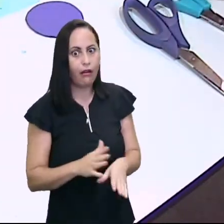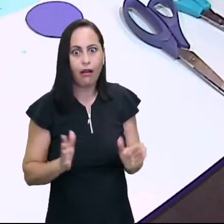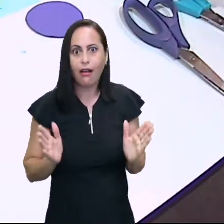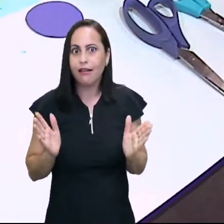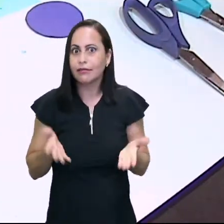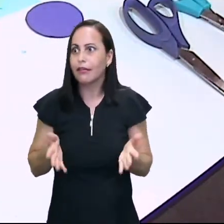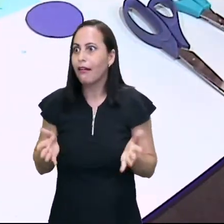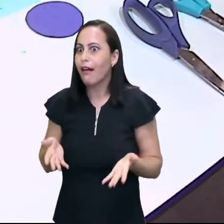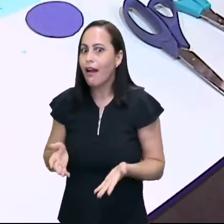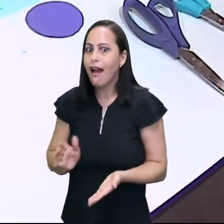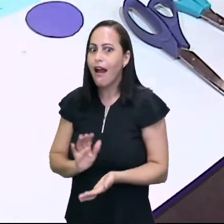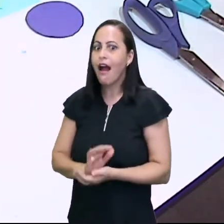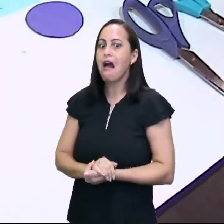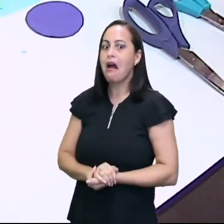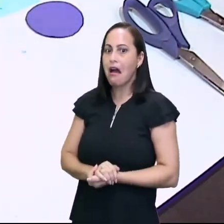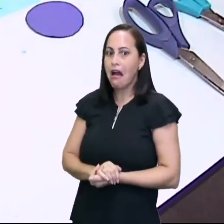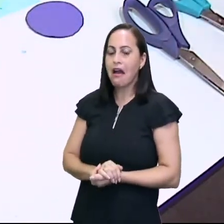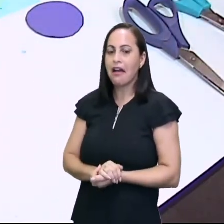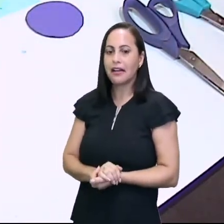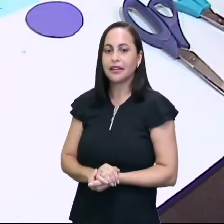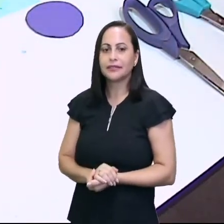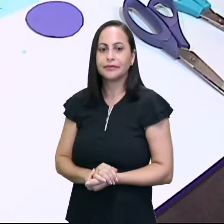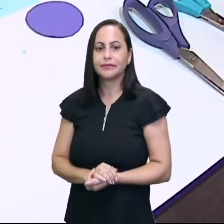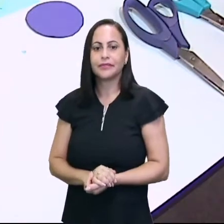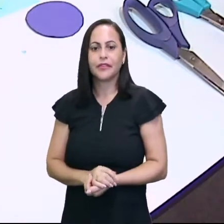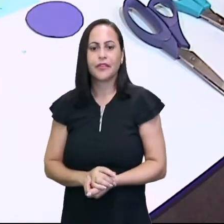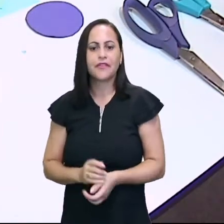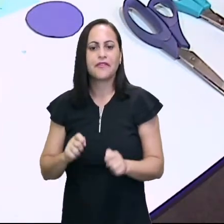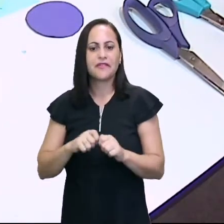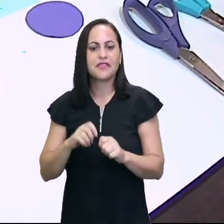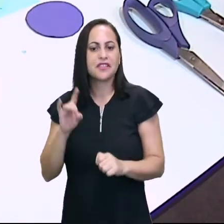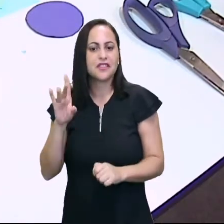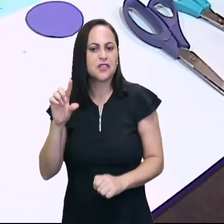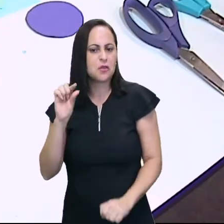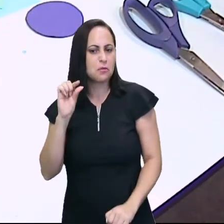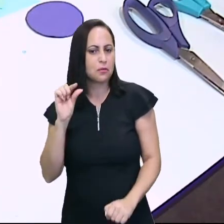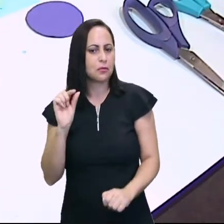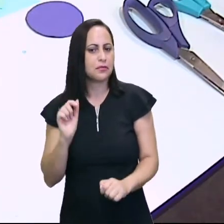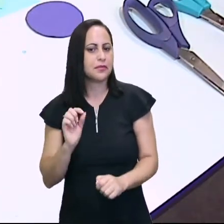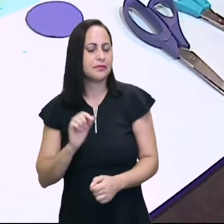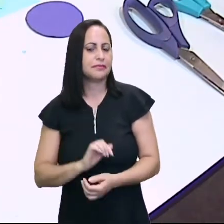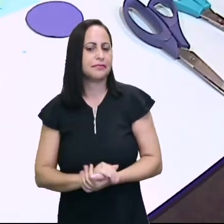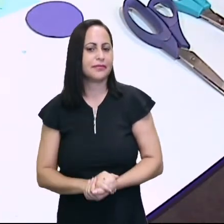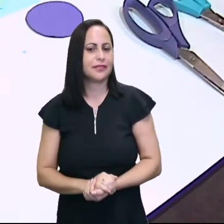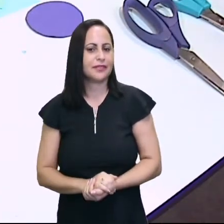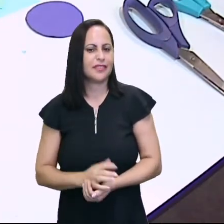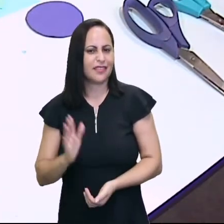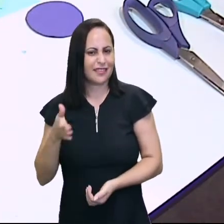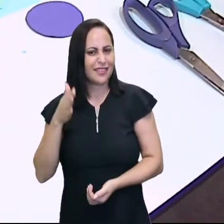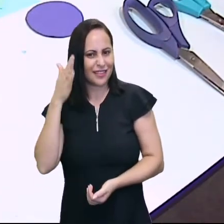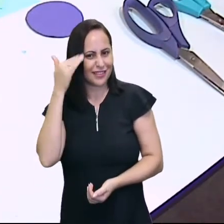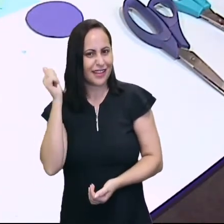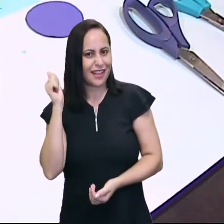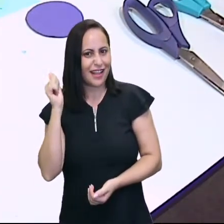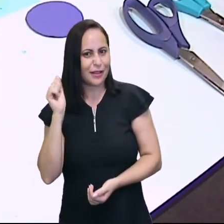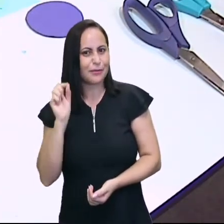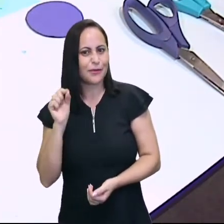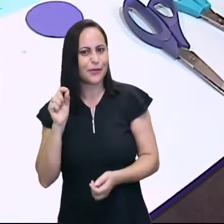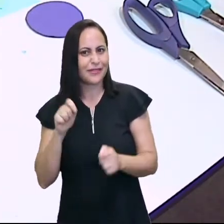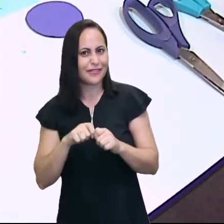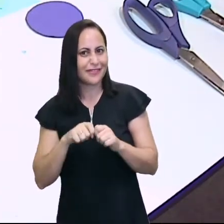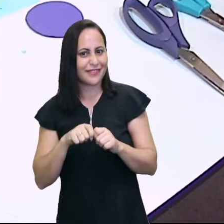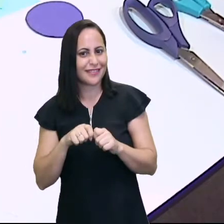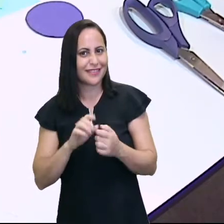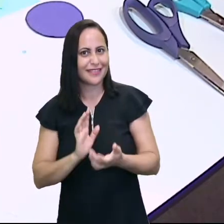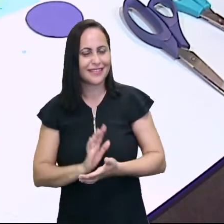Já. Eu vou fazer aqui agora, só aqui. Ah, você já sabe, crianças, um que eu estou montando?